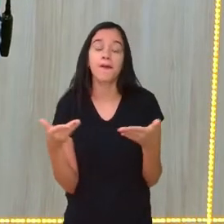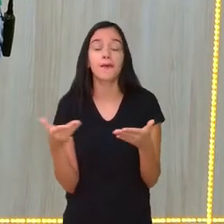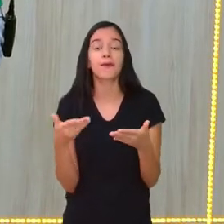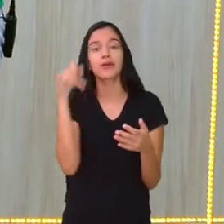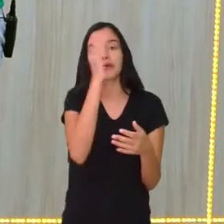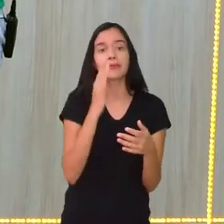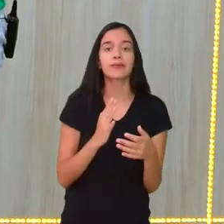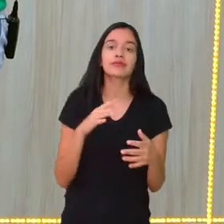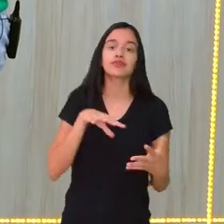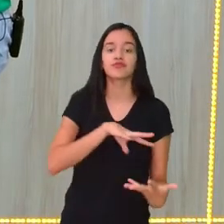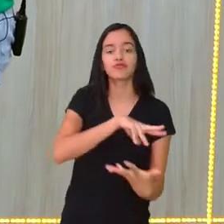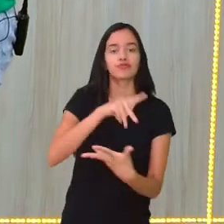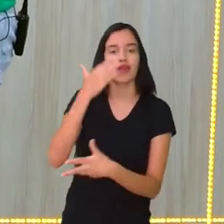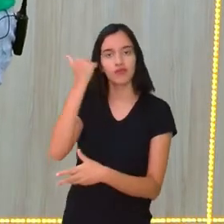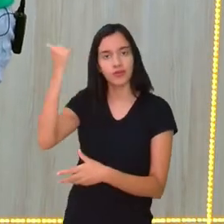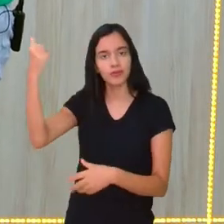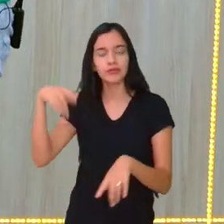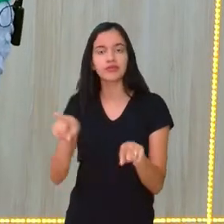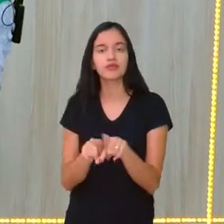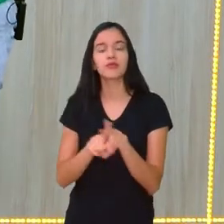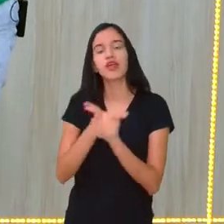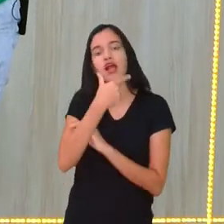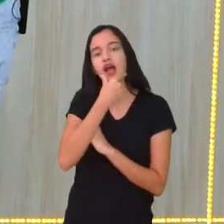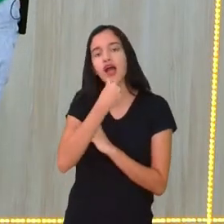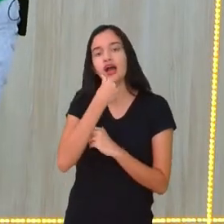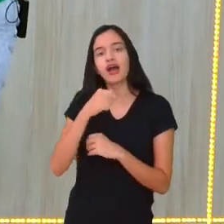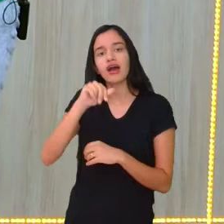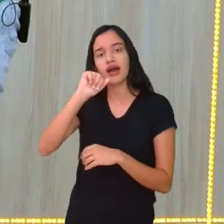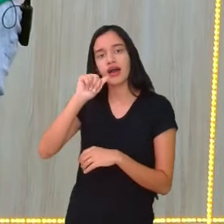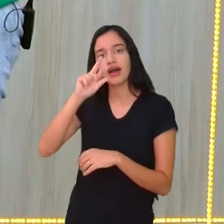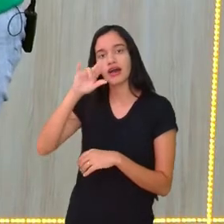nomes mundialmente famosos, como Ariano Suassuna,